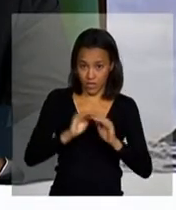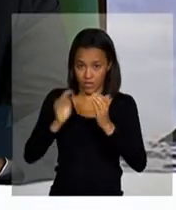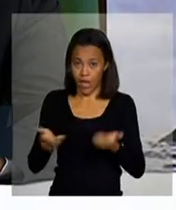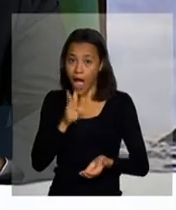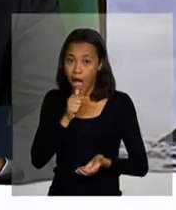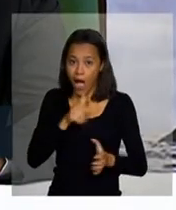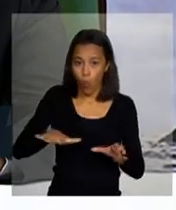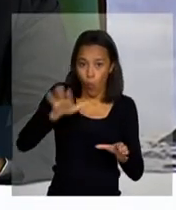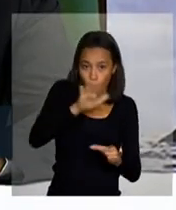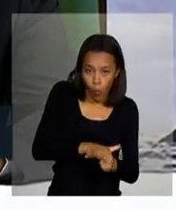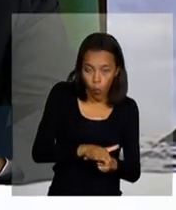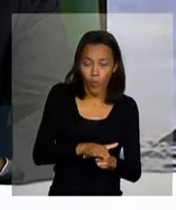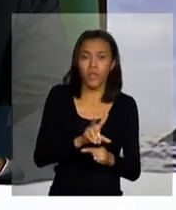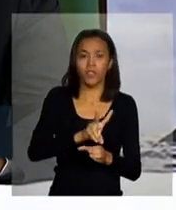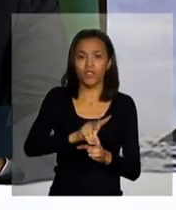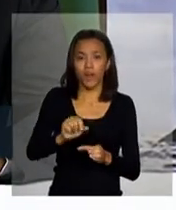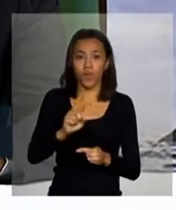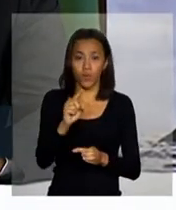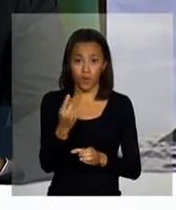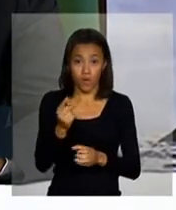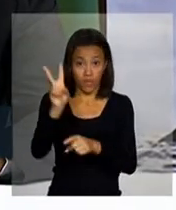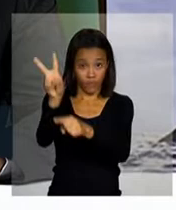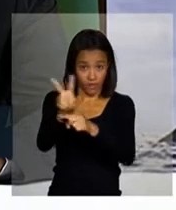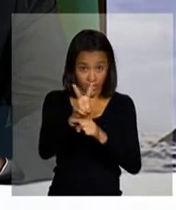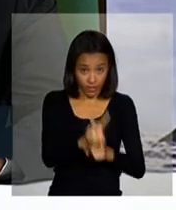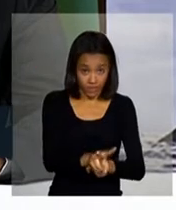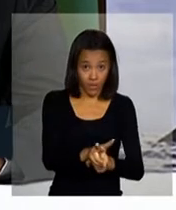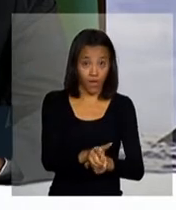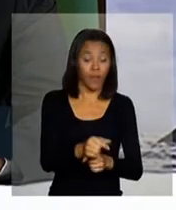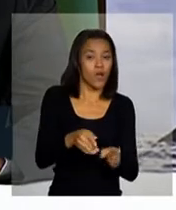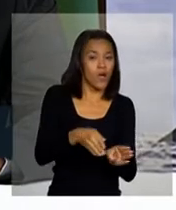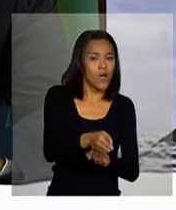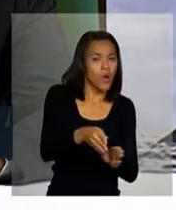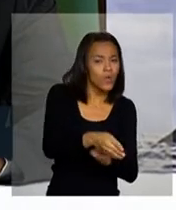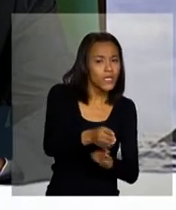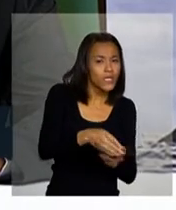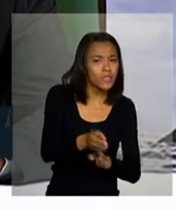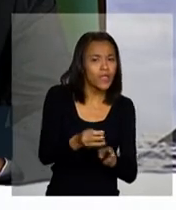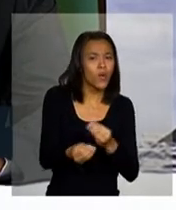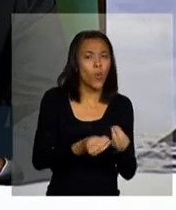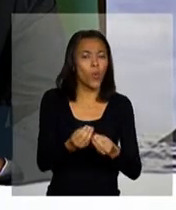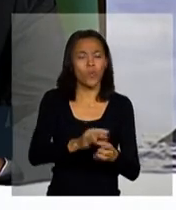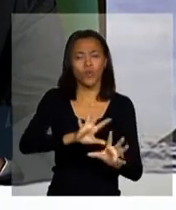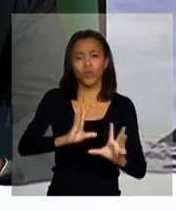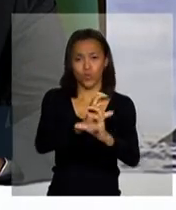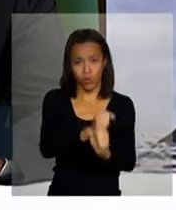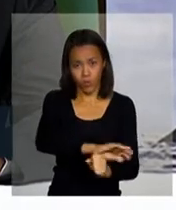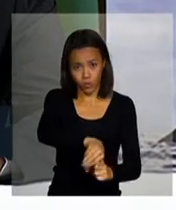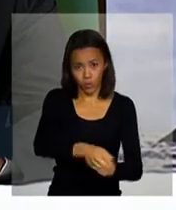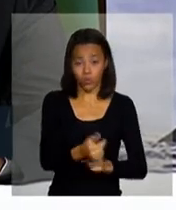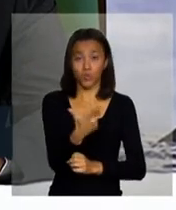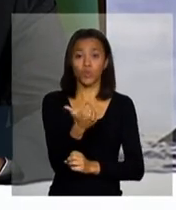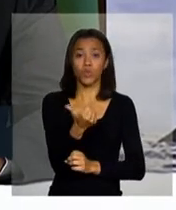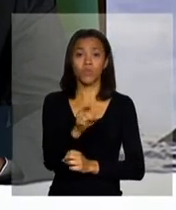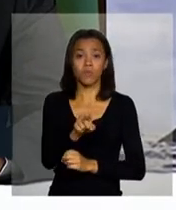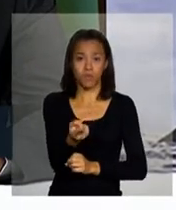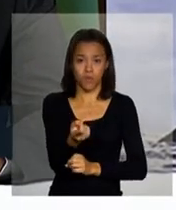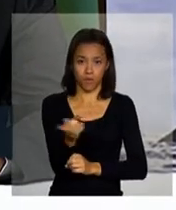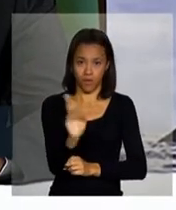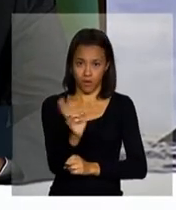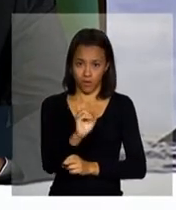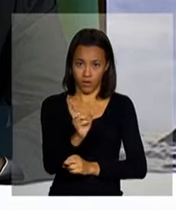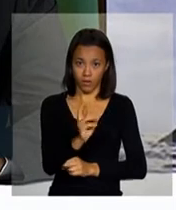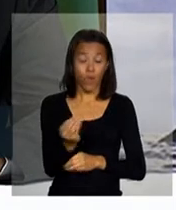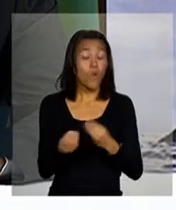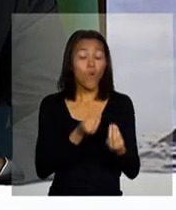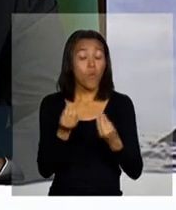vamos financiar o investimento e o custeio no valor de R$ 12.500. Como ele